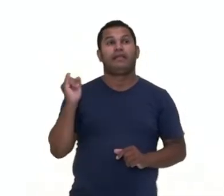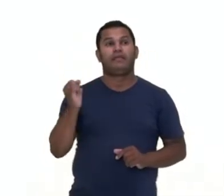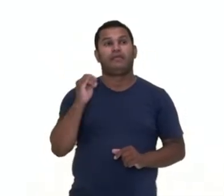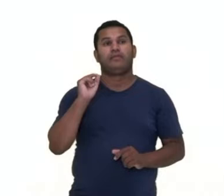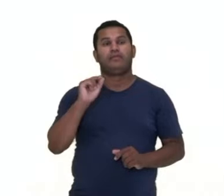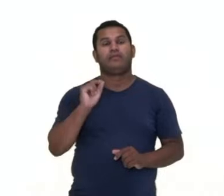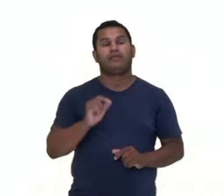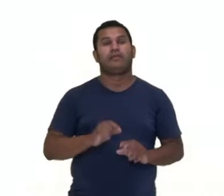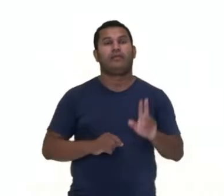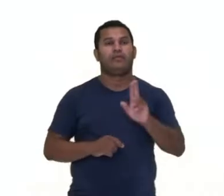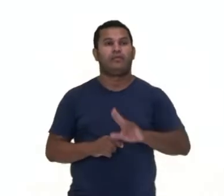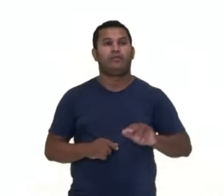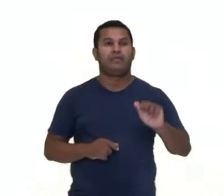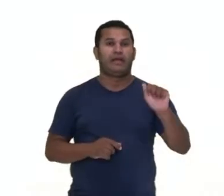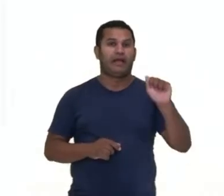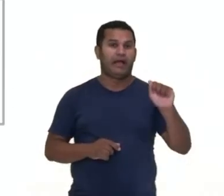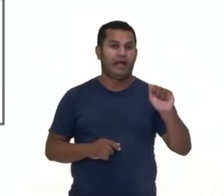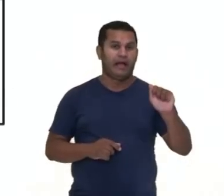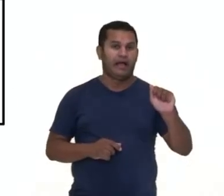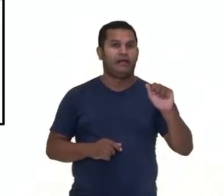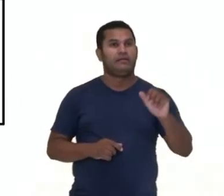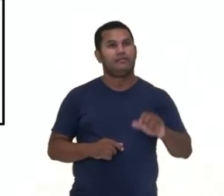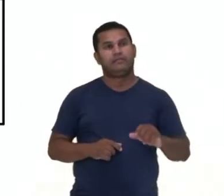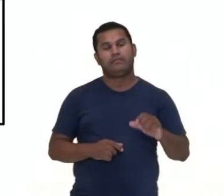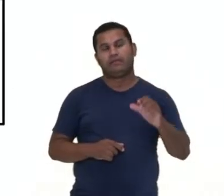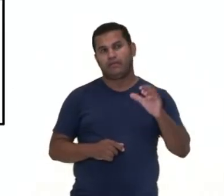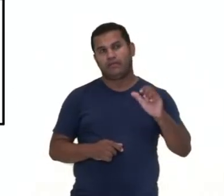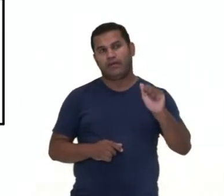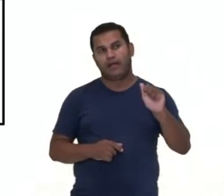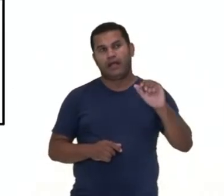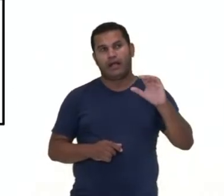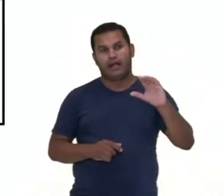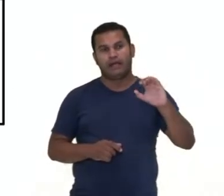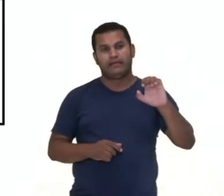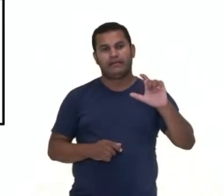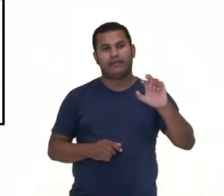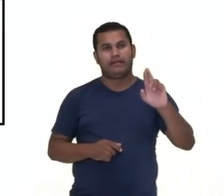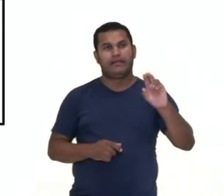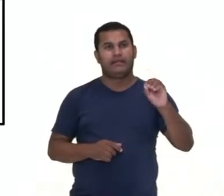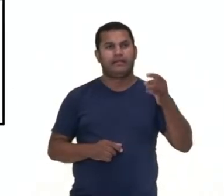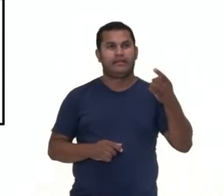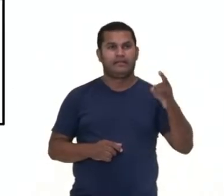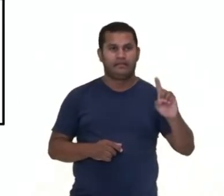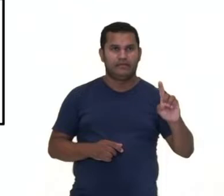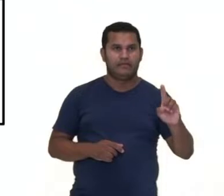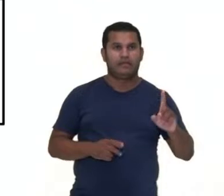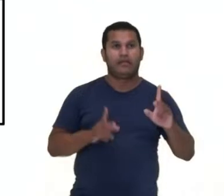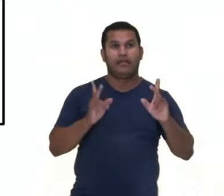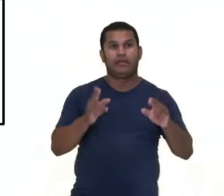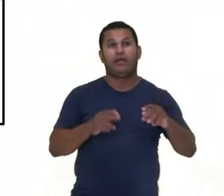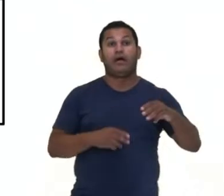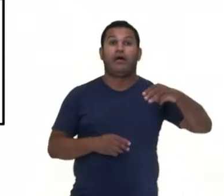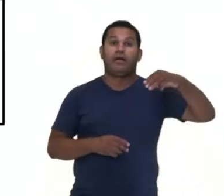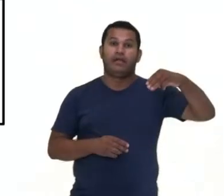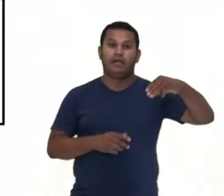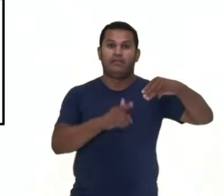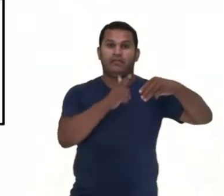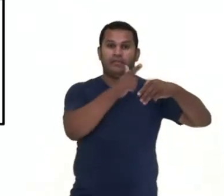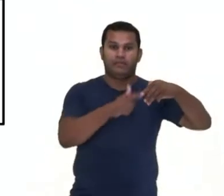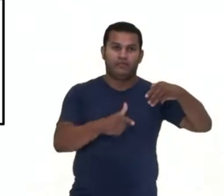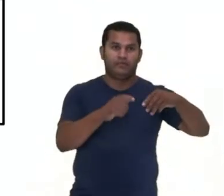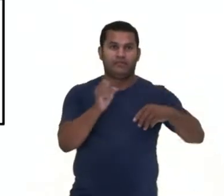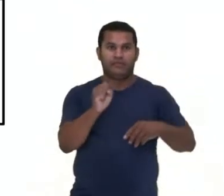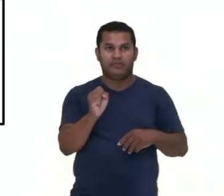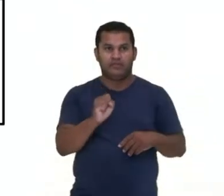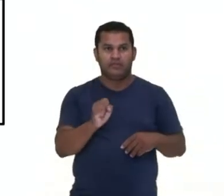a aceleração representa a variação da velocidade em função do tempo, lembrando que o A é a aceleração metros por segundo, o ΔV é